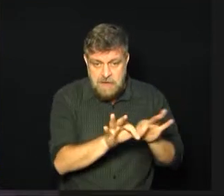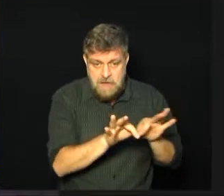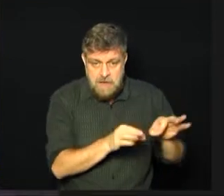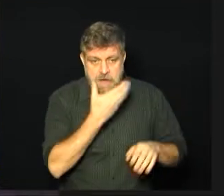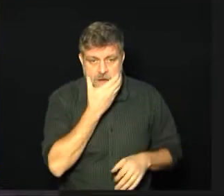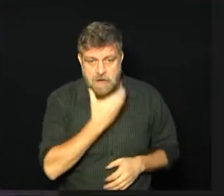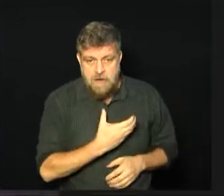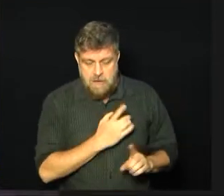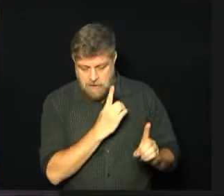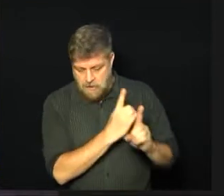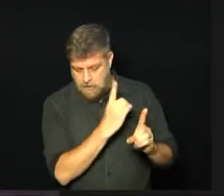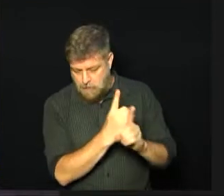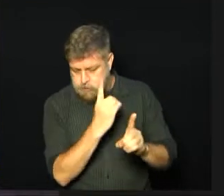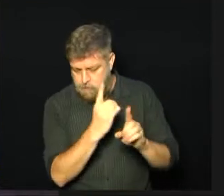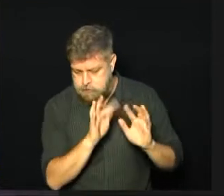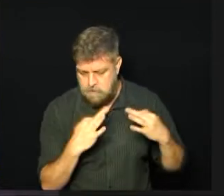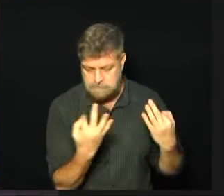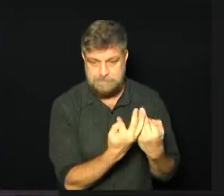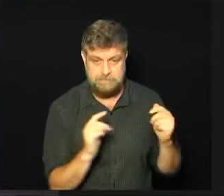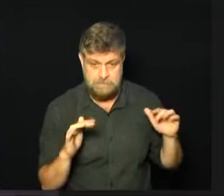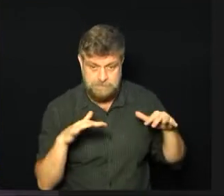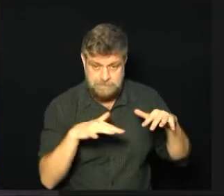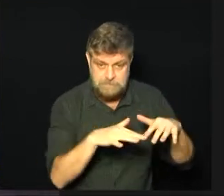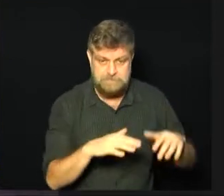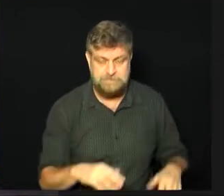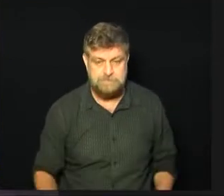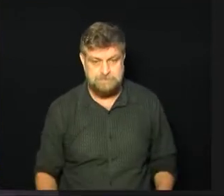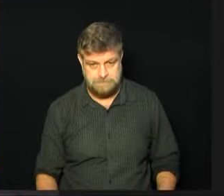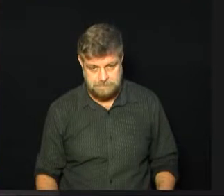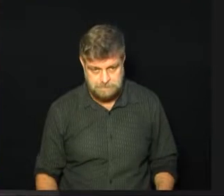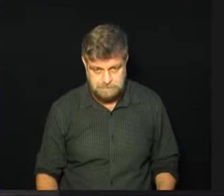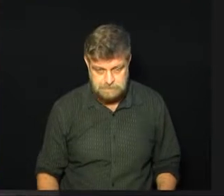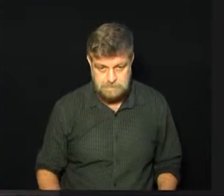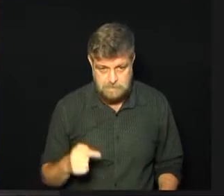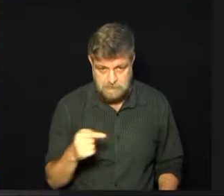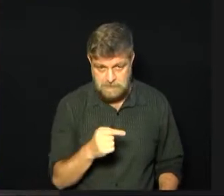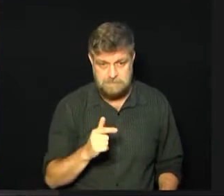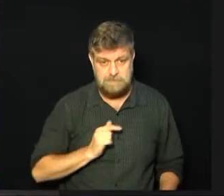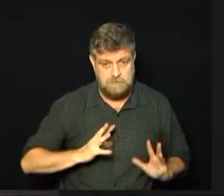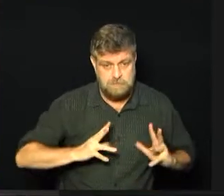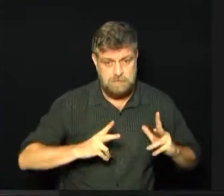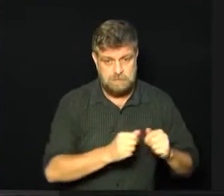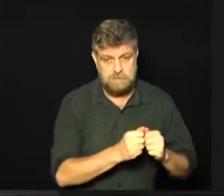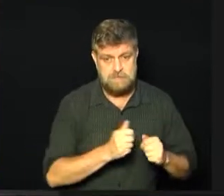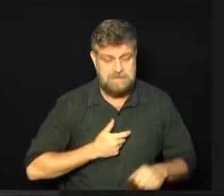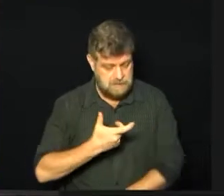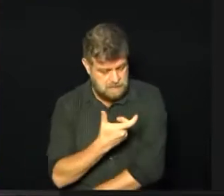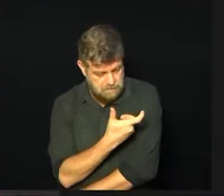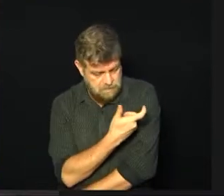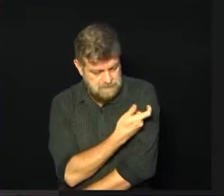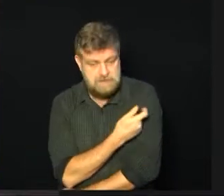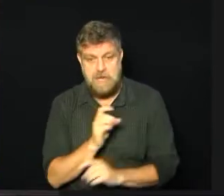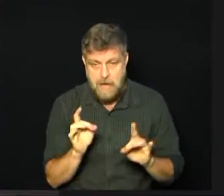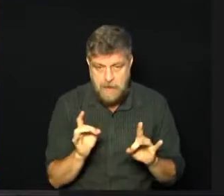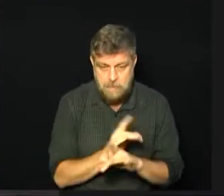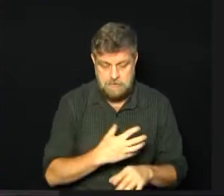para encontrar, geralmente, a família, os avós, parentes, queridos, etc. Então, que todos estejam completamente vacinados de